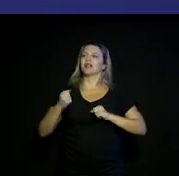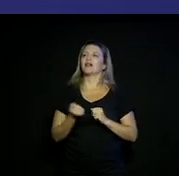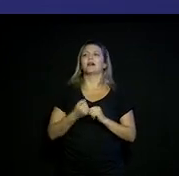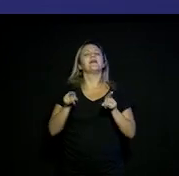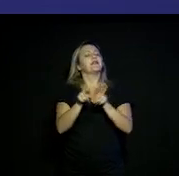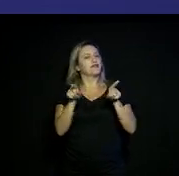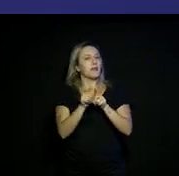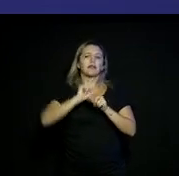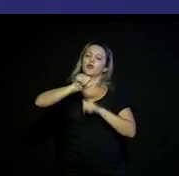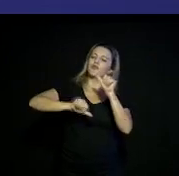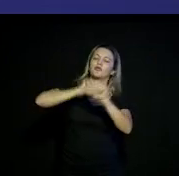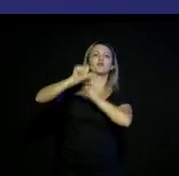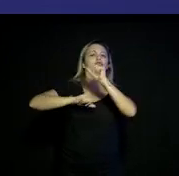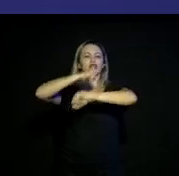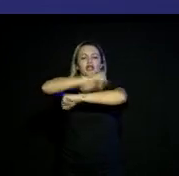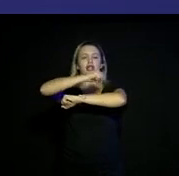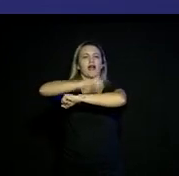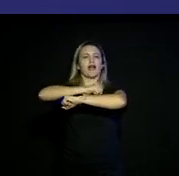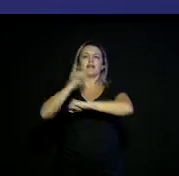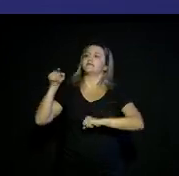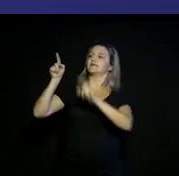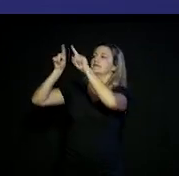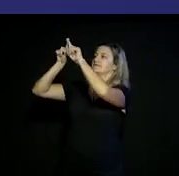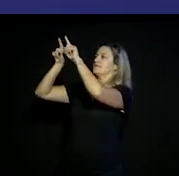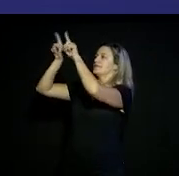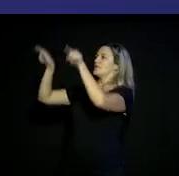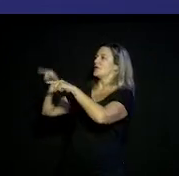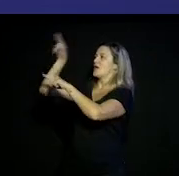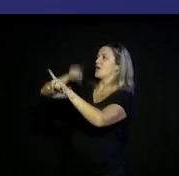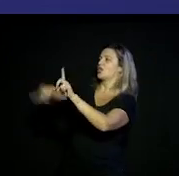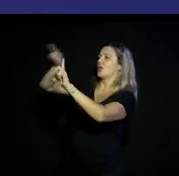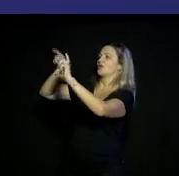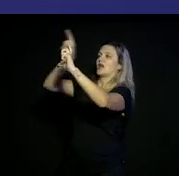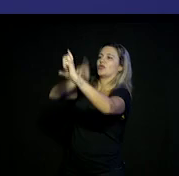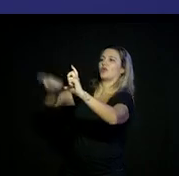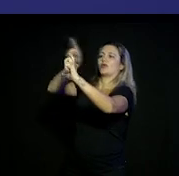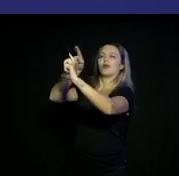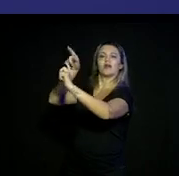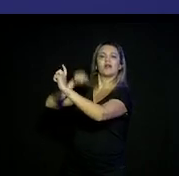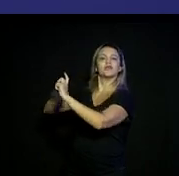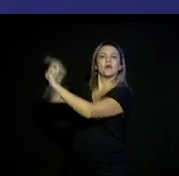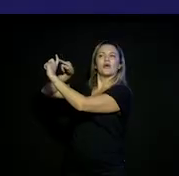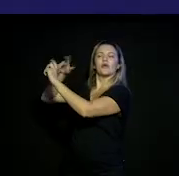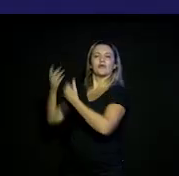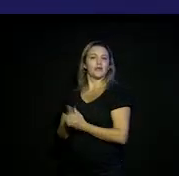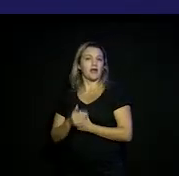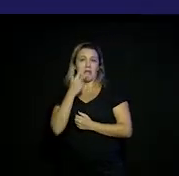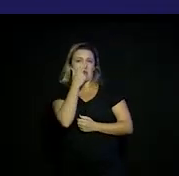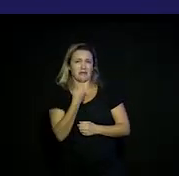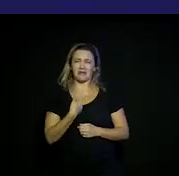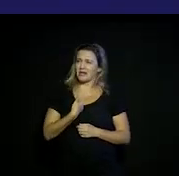tem passarela quadrada? Você ainda tem janela quadrada? Perdão, nossa, você é muito antiquado. Você não está up